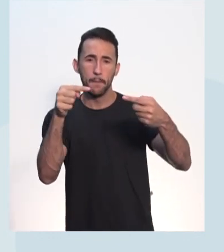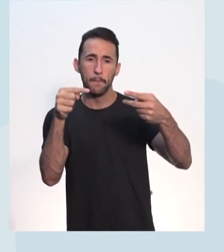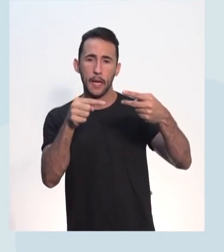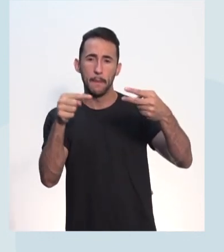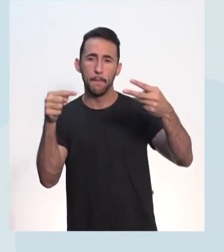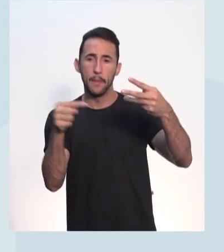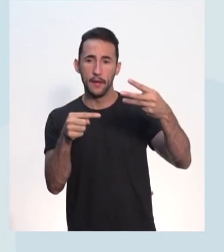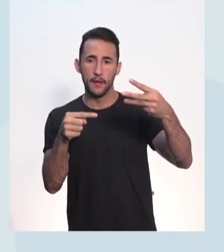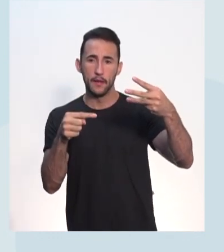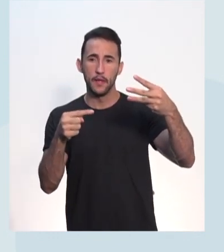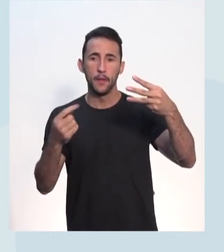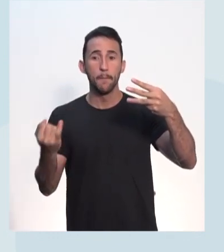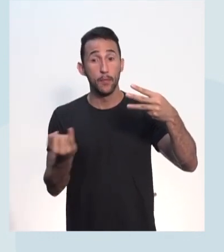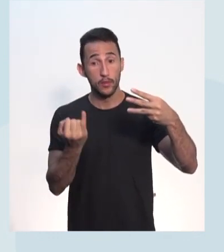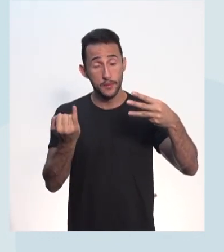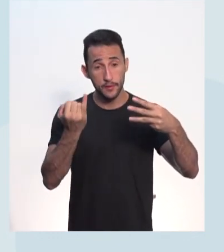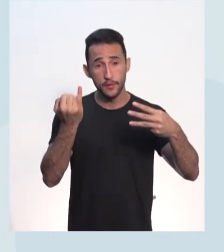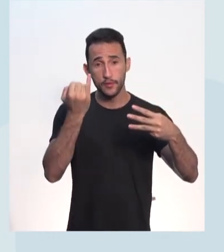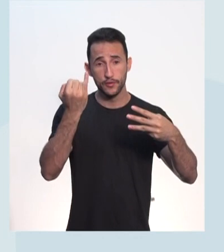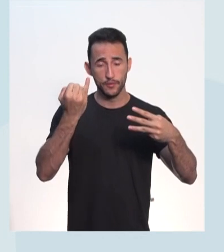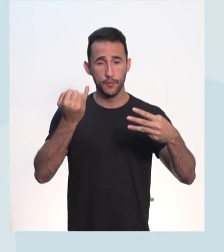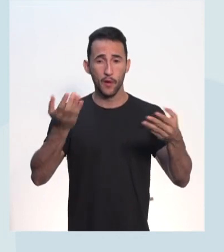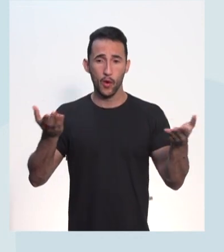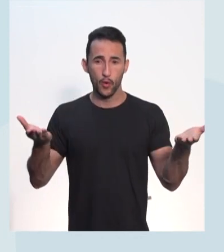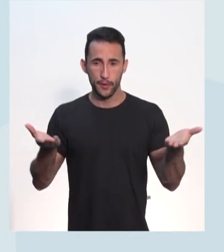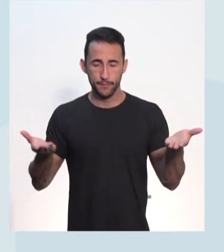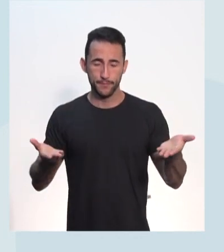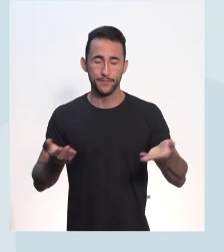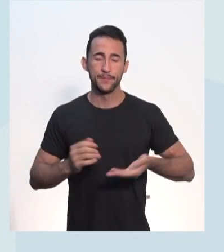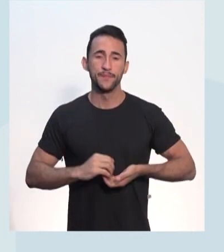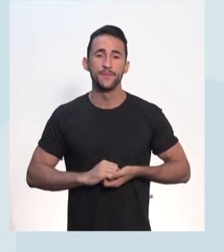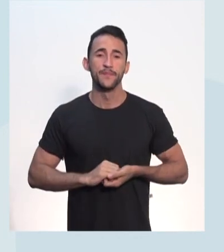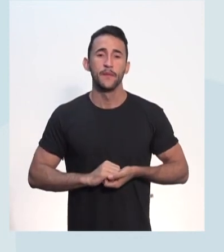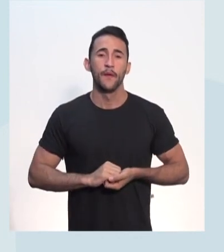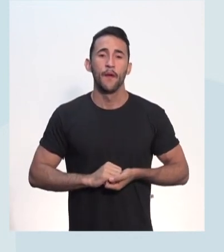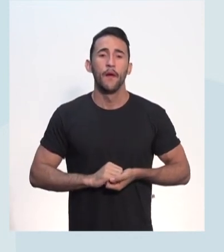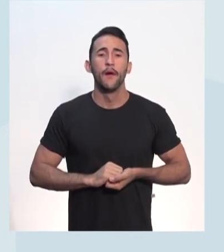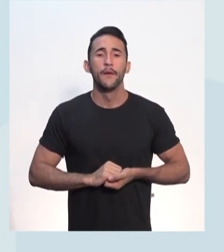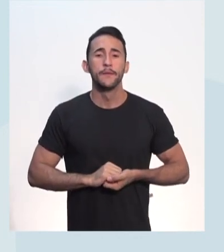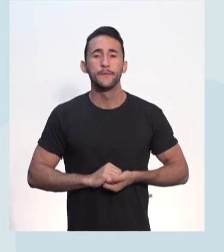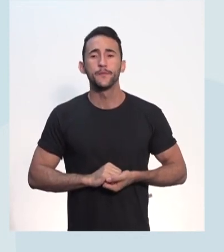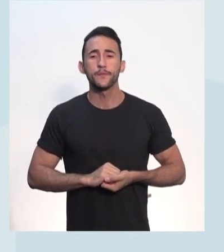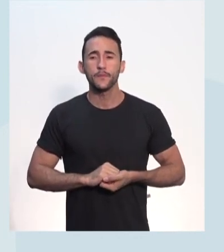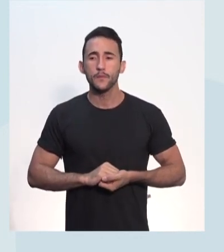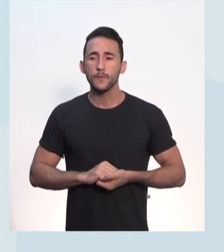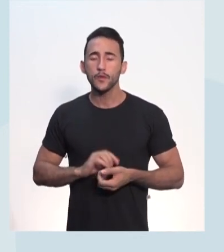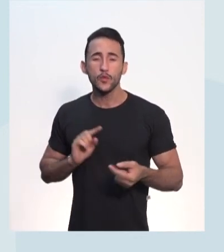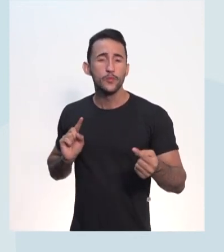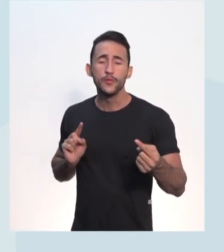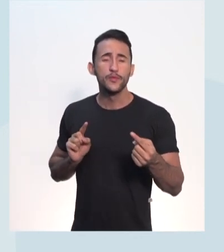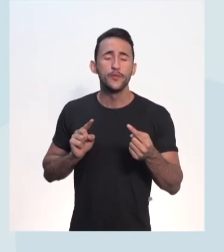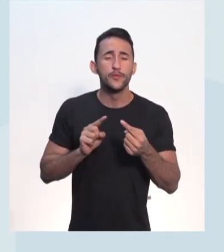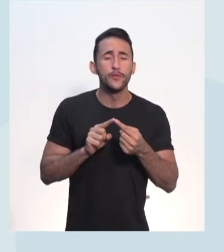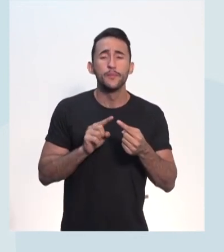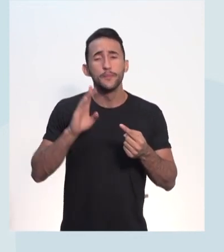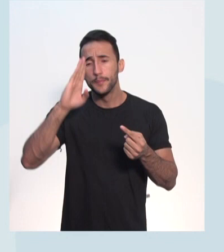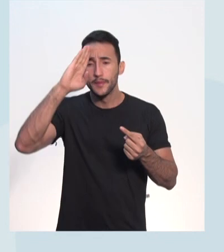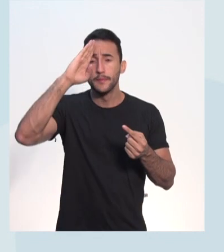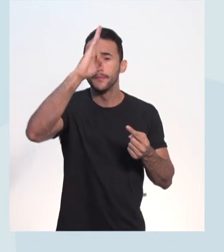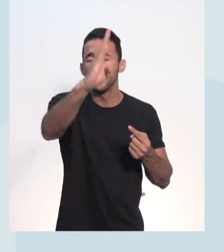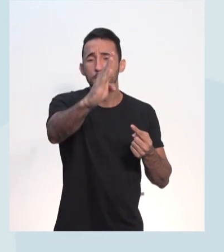nós entendemos como importantes para esse momento. Então, como objetivo principal, nós